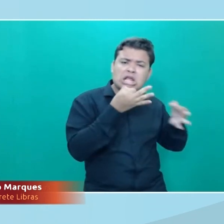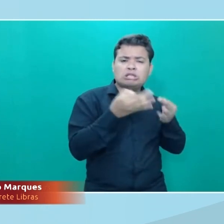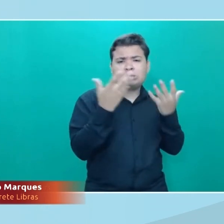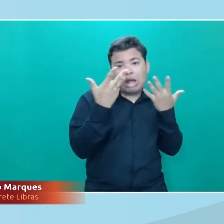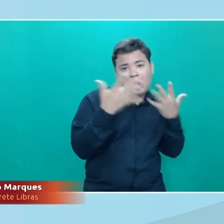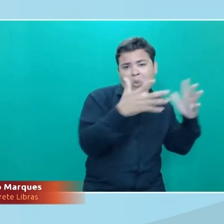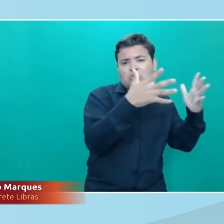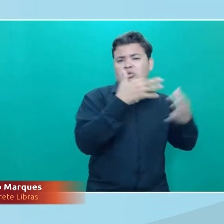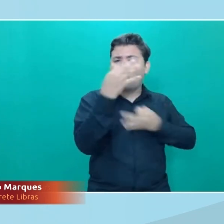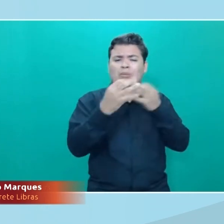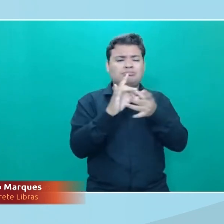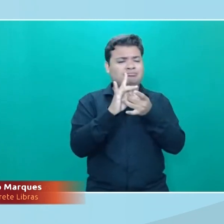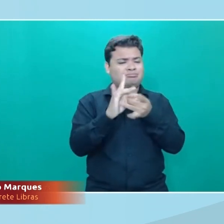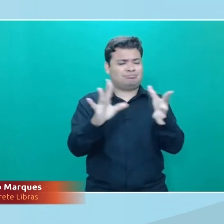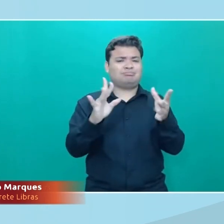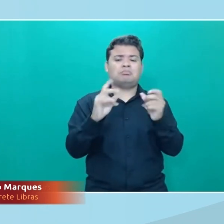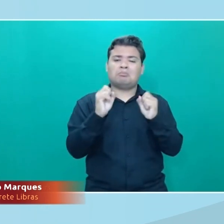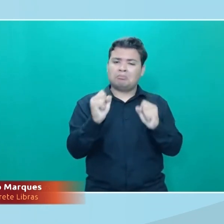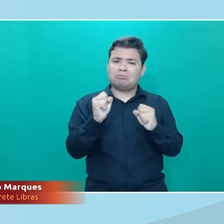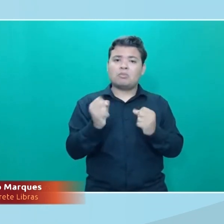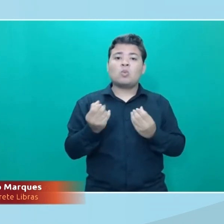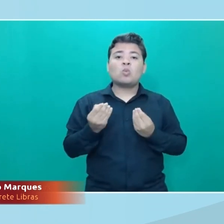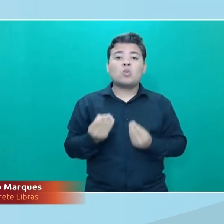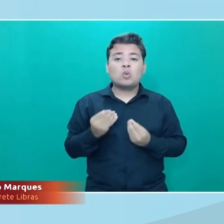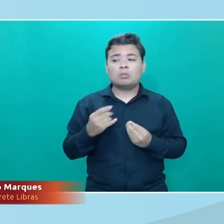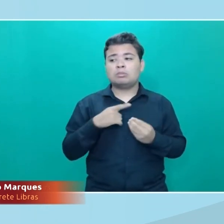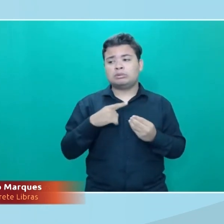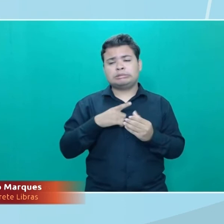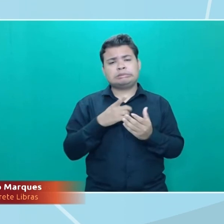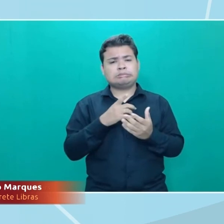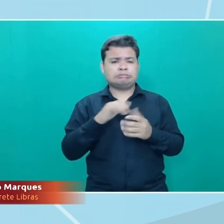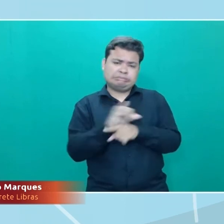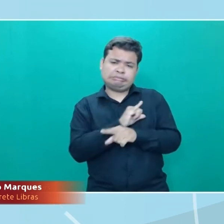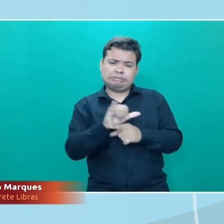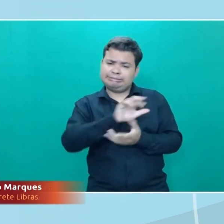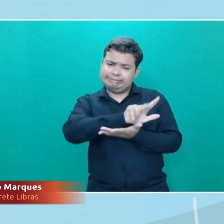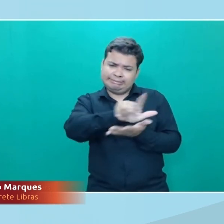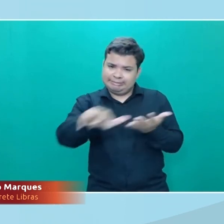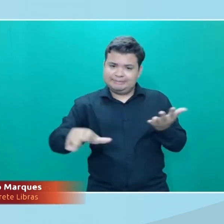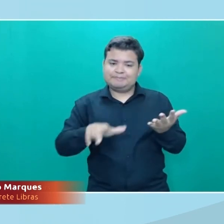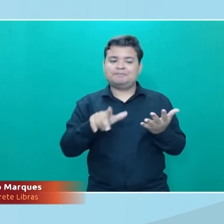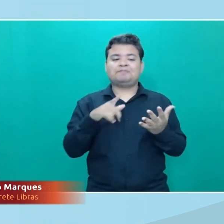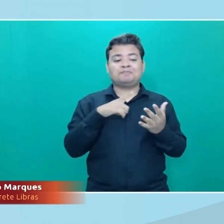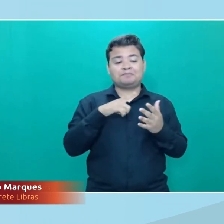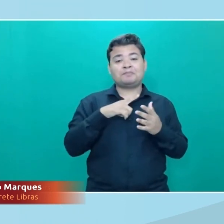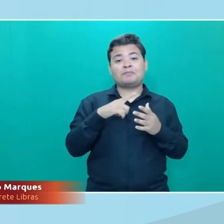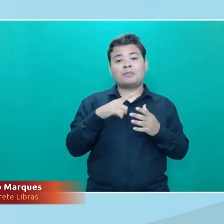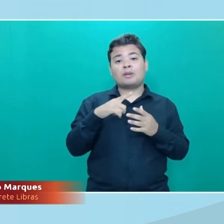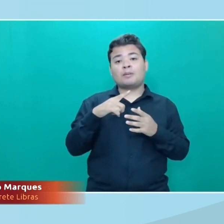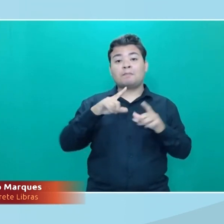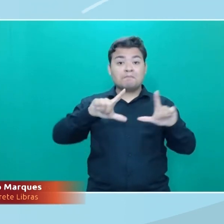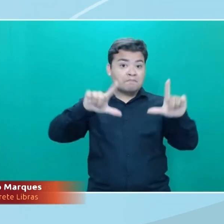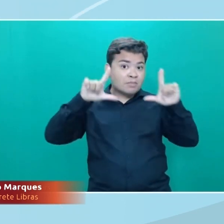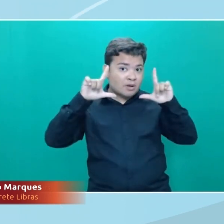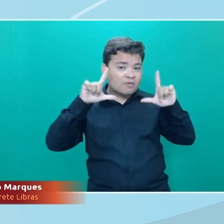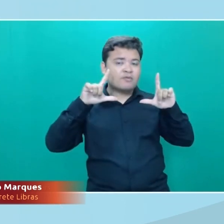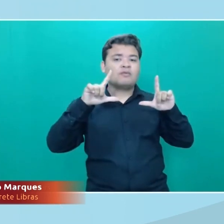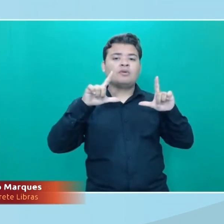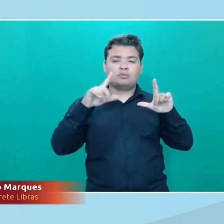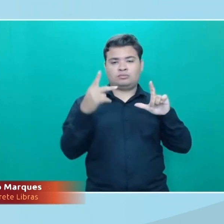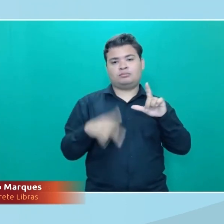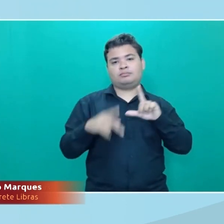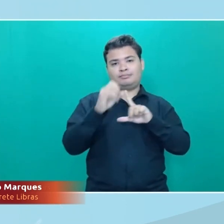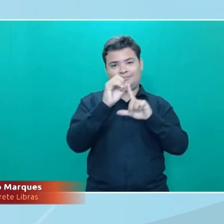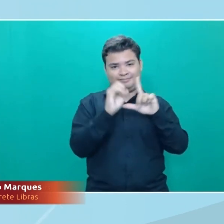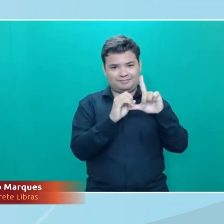você quiser. Você pode fazer isso de várias formas diferentes. Pelos nossos perfis nas redes sociais, né, os perfis da TV UFG,